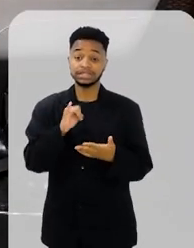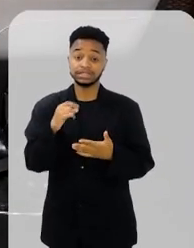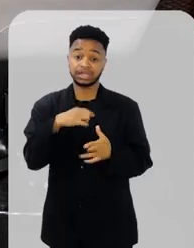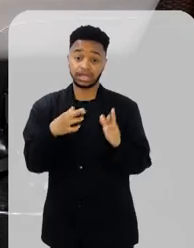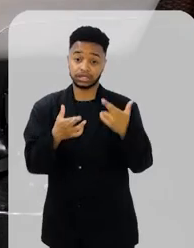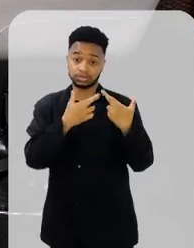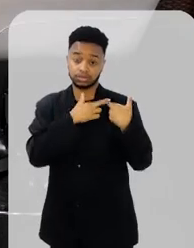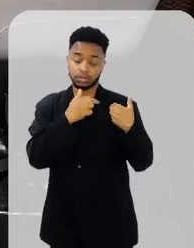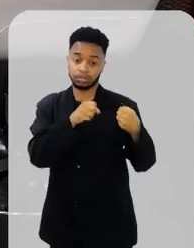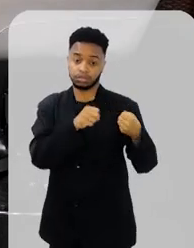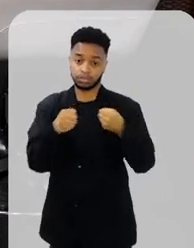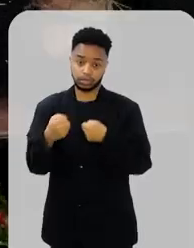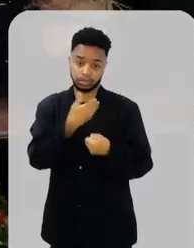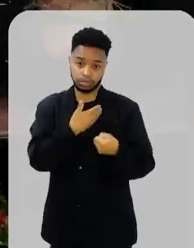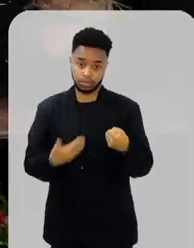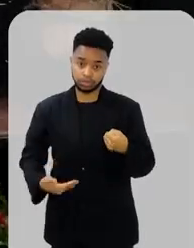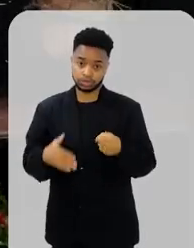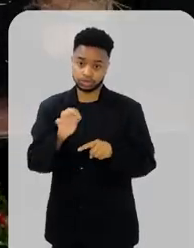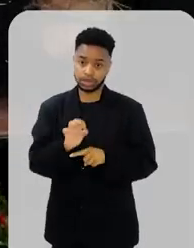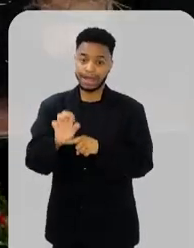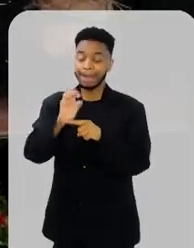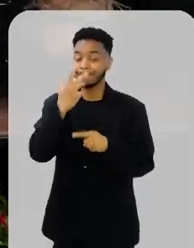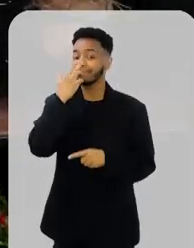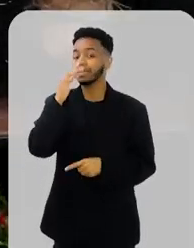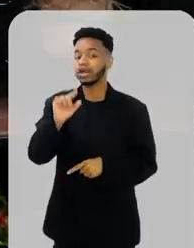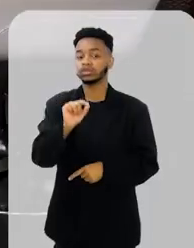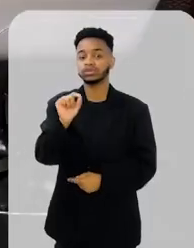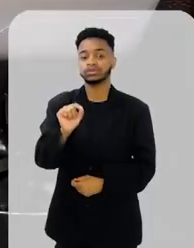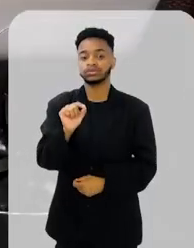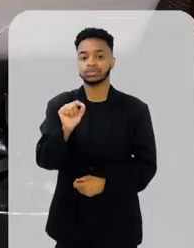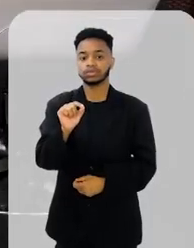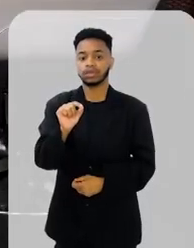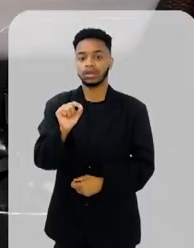essa responsabilidade do poder público estadual, parece que